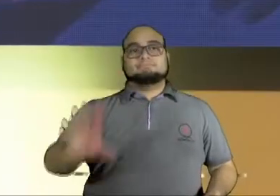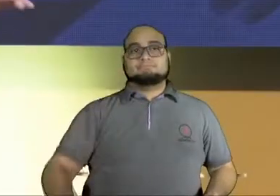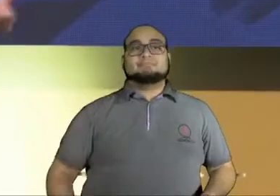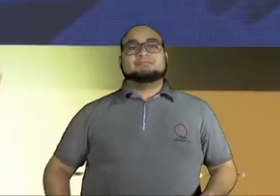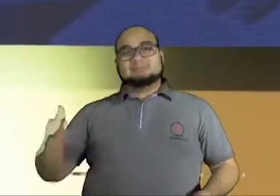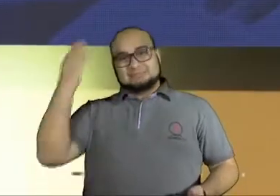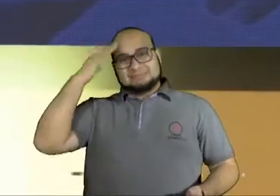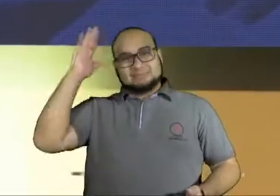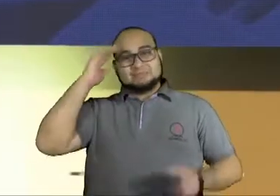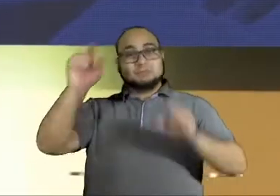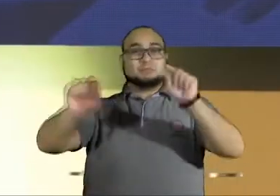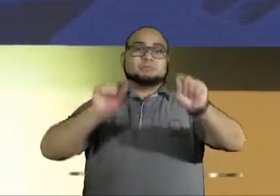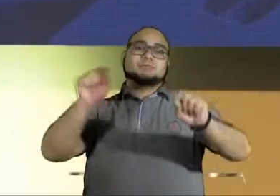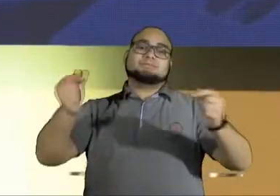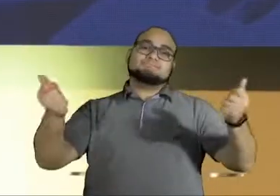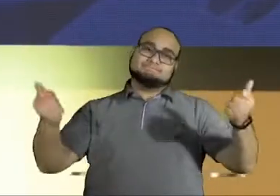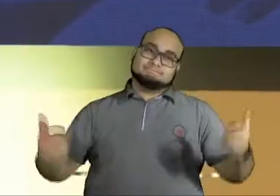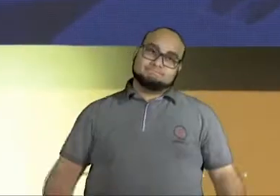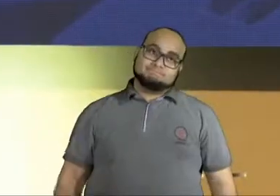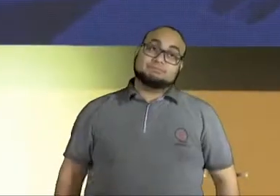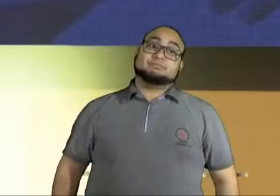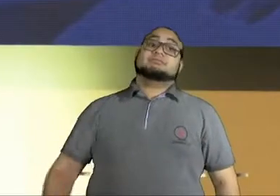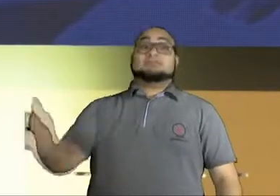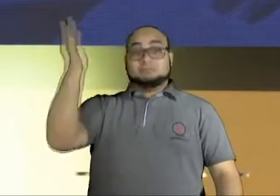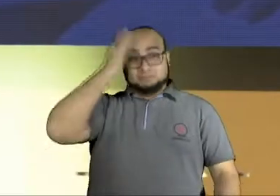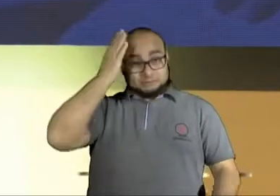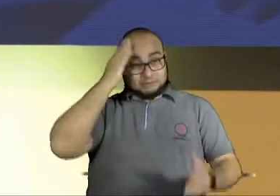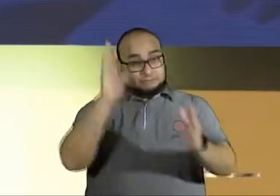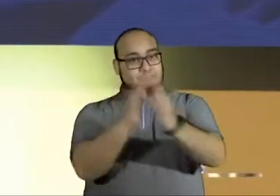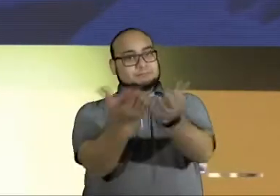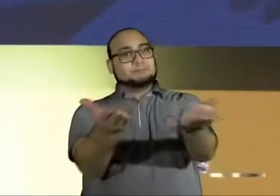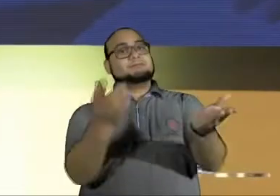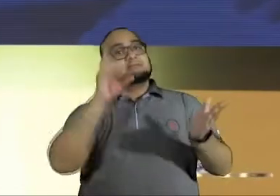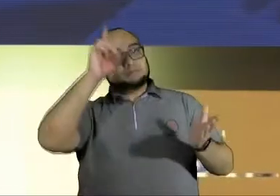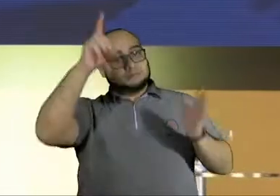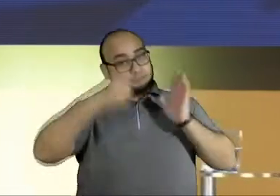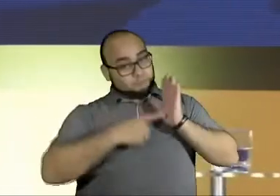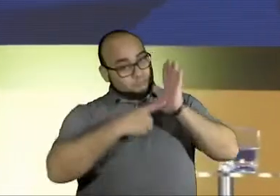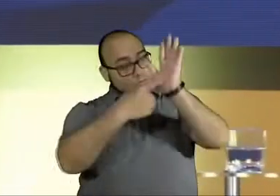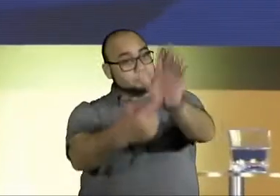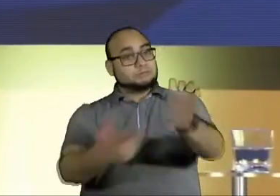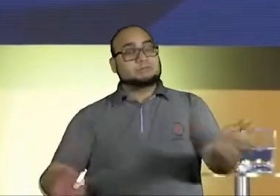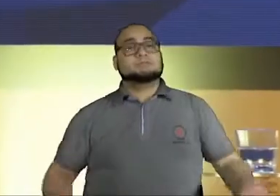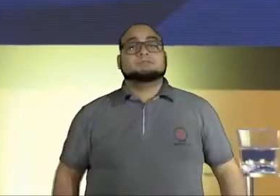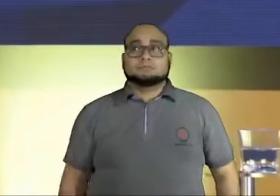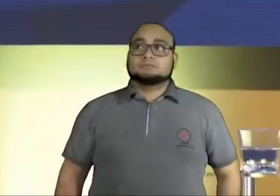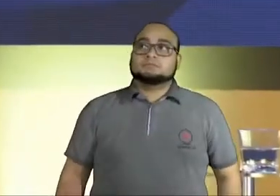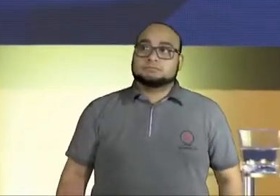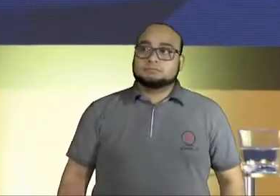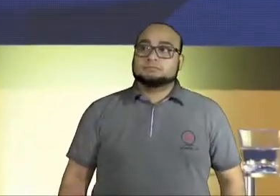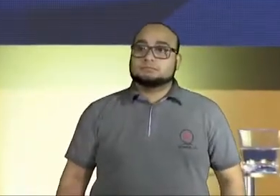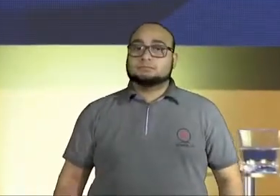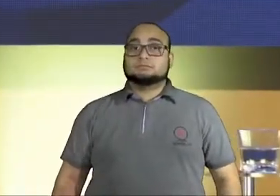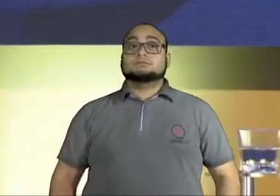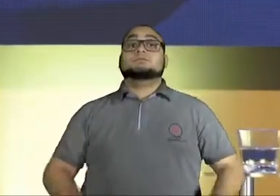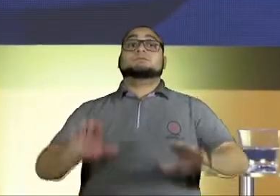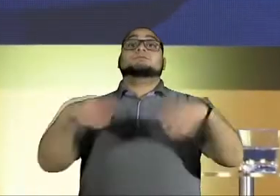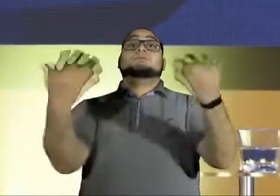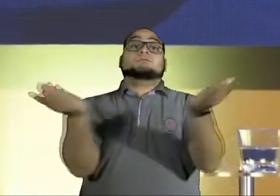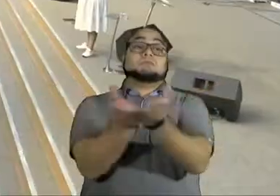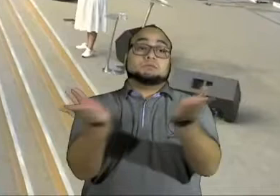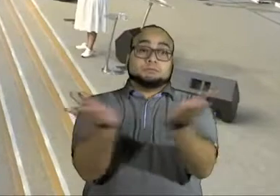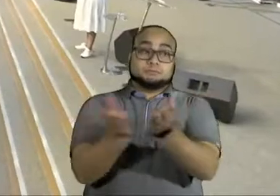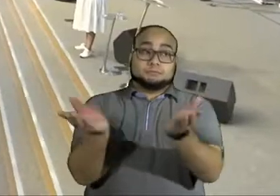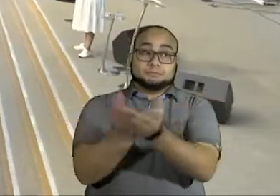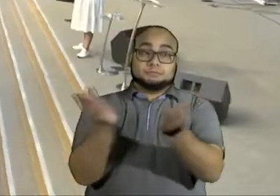eu sei o que é dito sobre mim. Eu já vi isso acontecer muitas vezes. Crente passar por humilhação, na hora